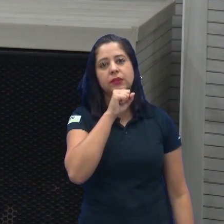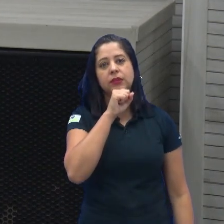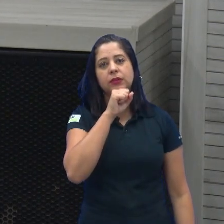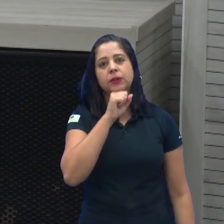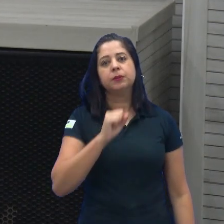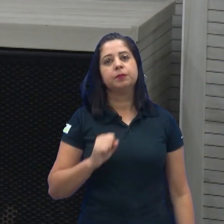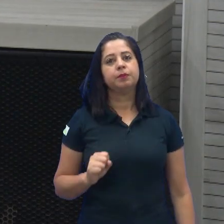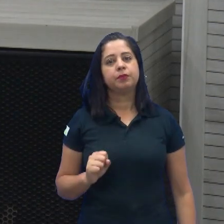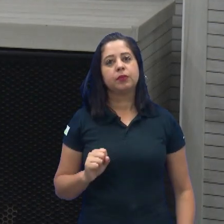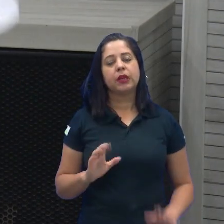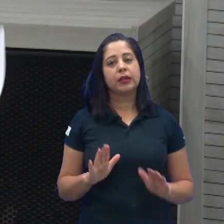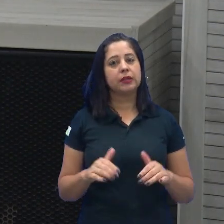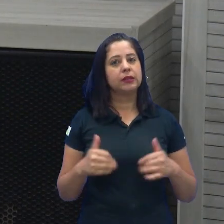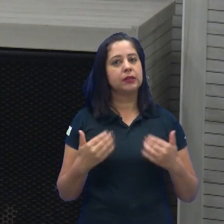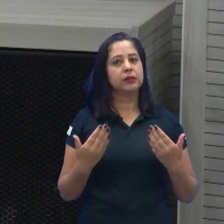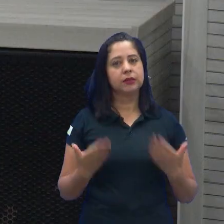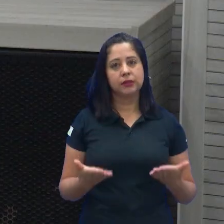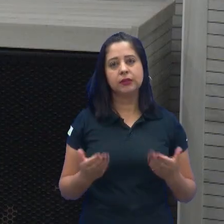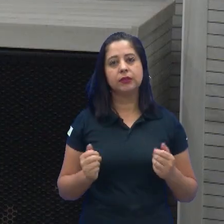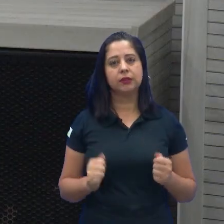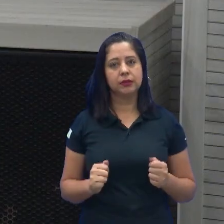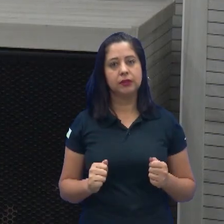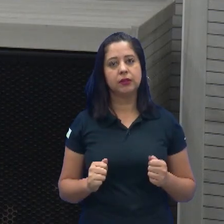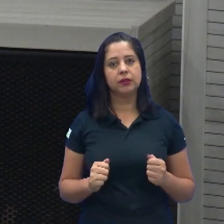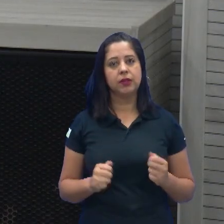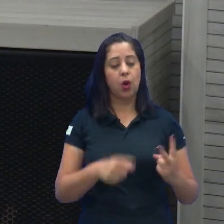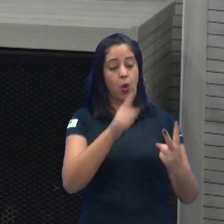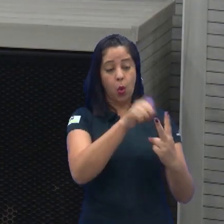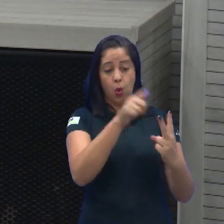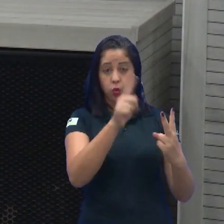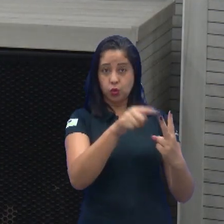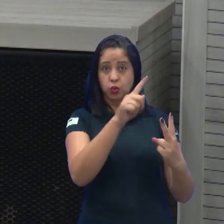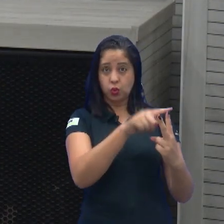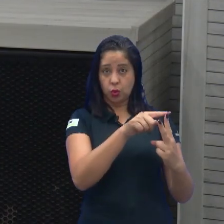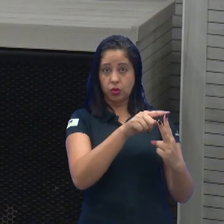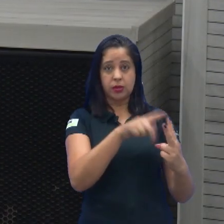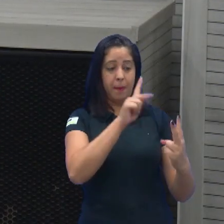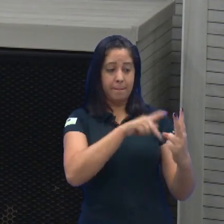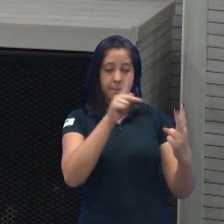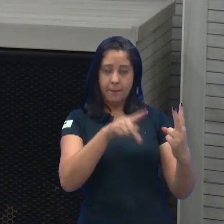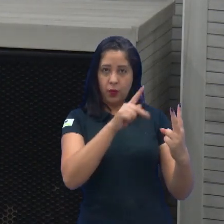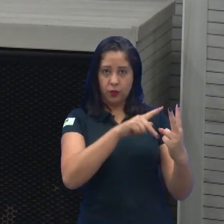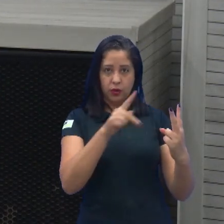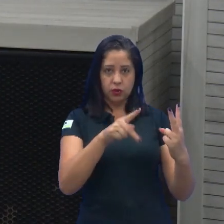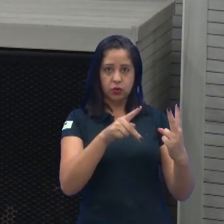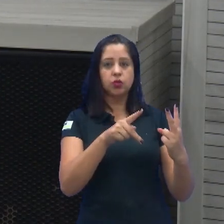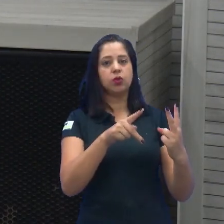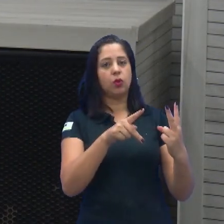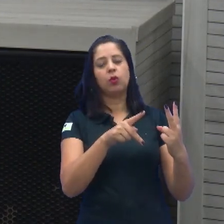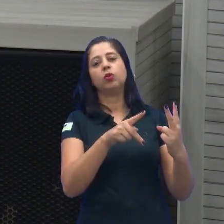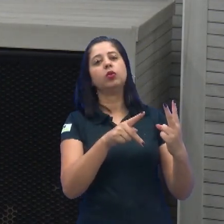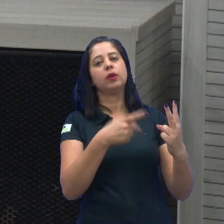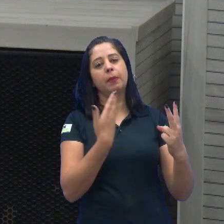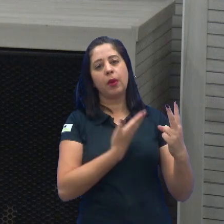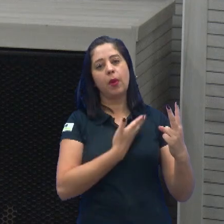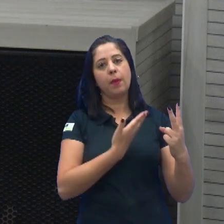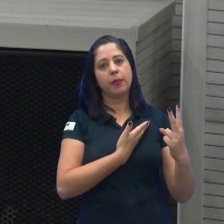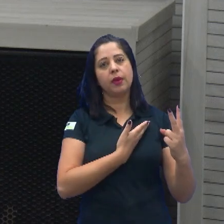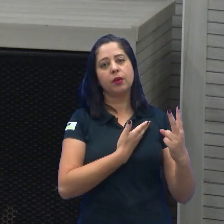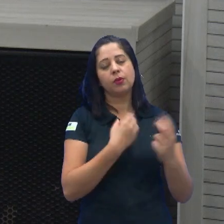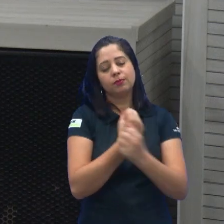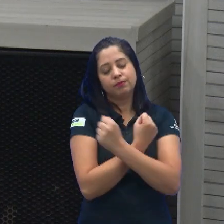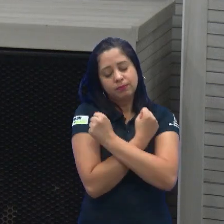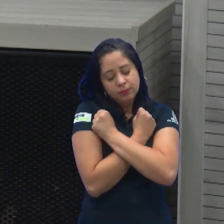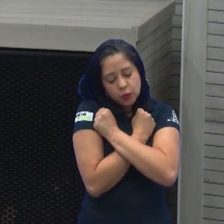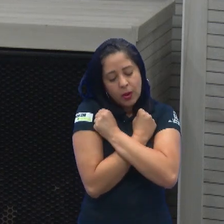o privilégio de ser amigos desses dois educadores. Ela também professora, leva um nome de escola aqui em São José dos Campos. Deixar um abraço a todos